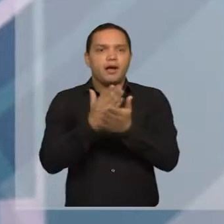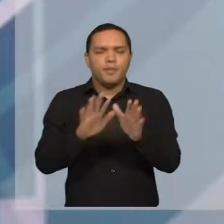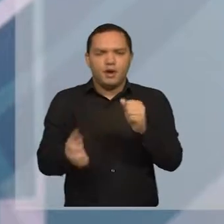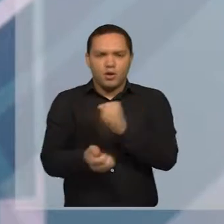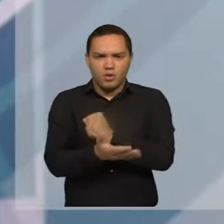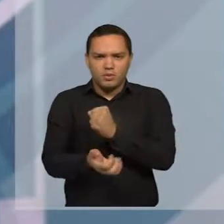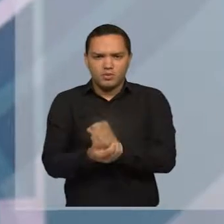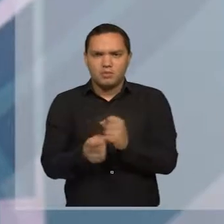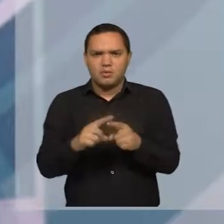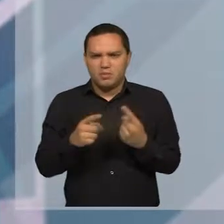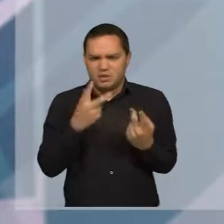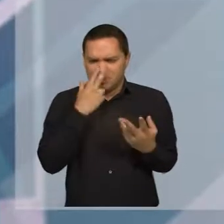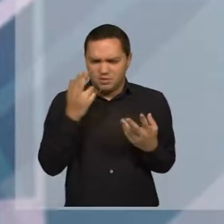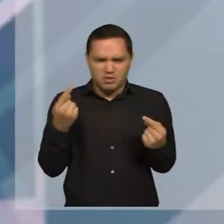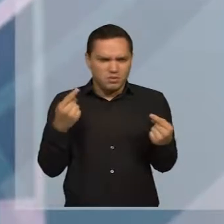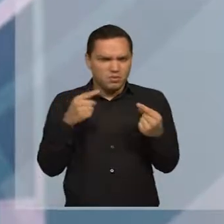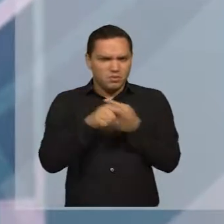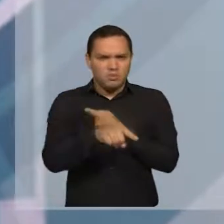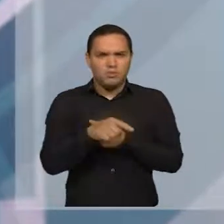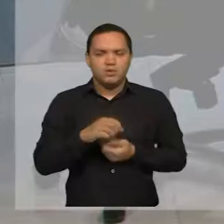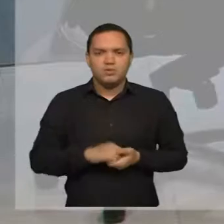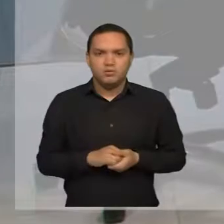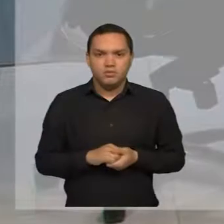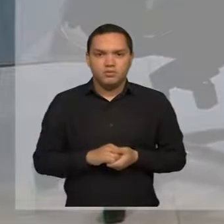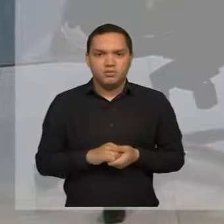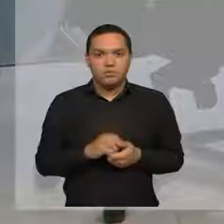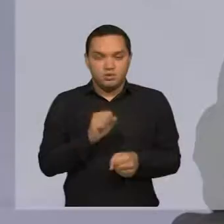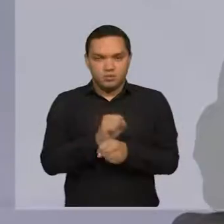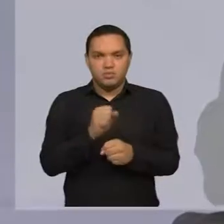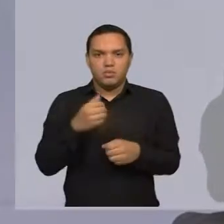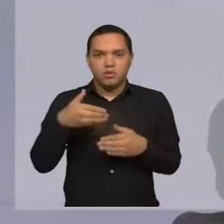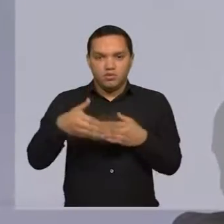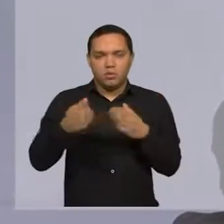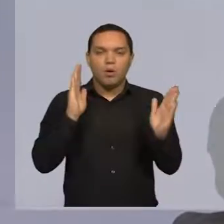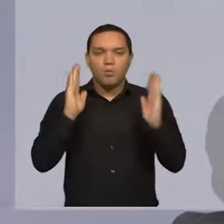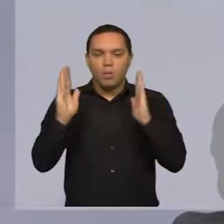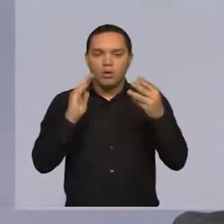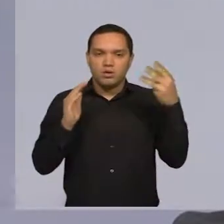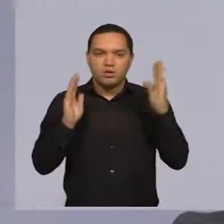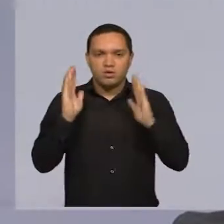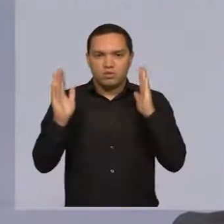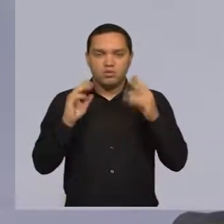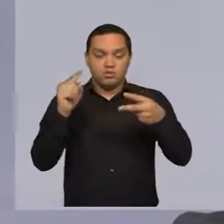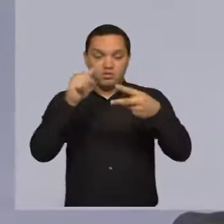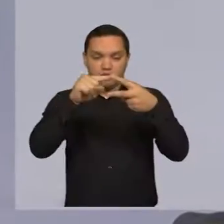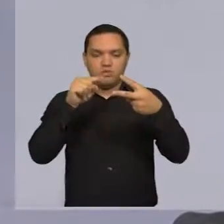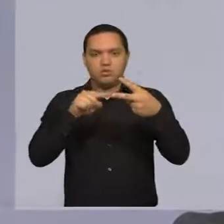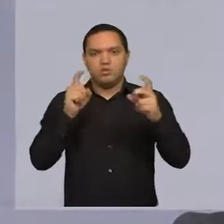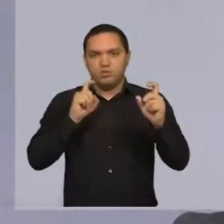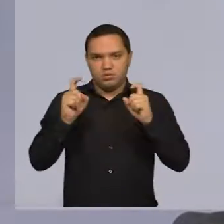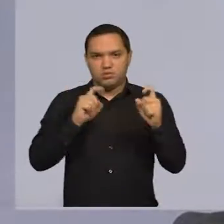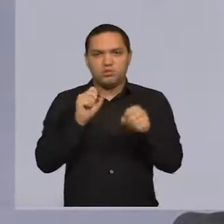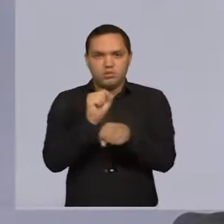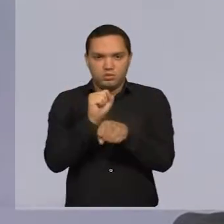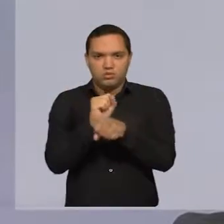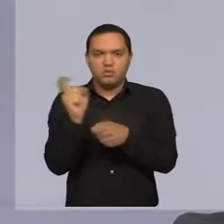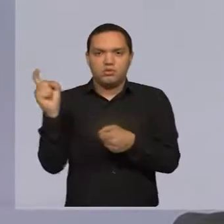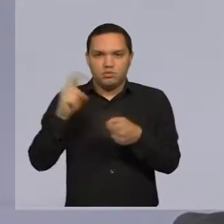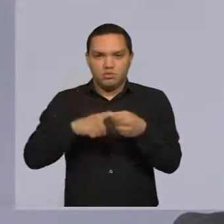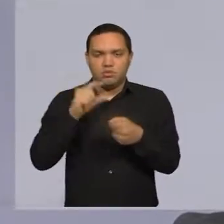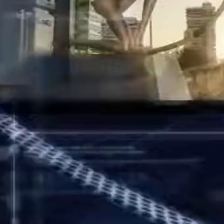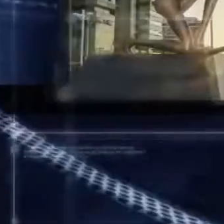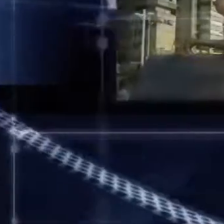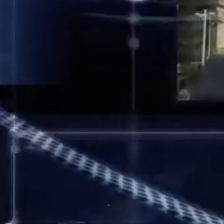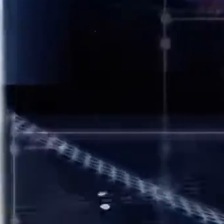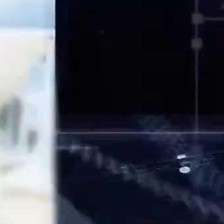corrupção. É uma contradição. Né? No próximo bloco, nós vamos discutir esses 2 assuntos. Um instante só e a